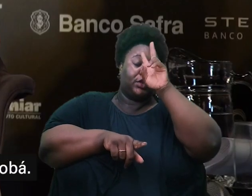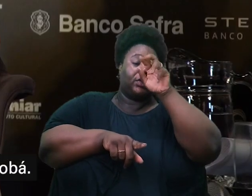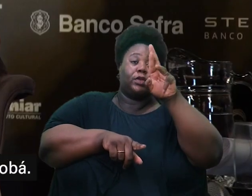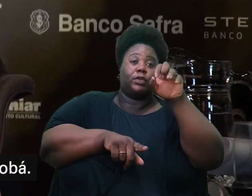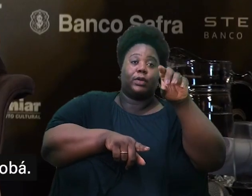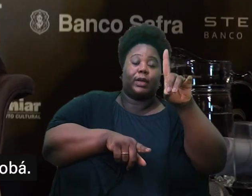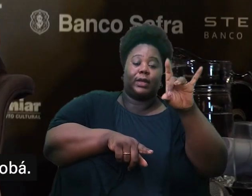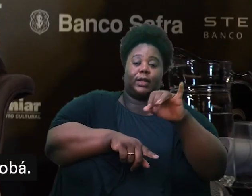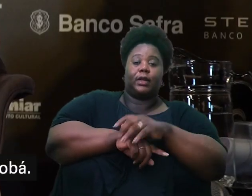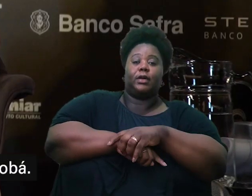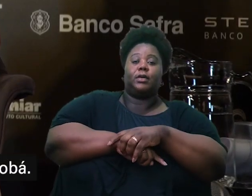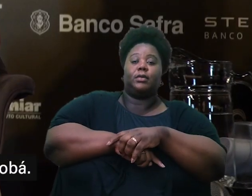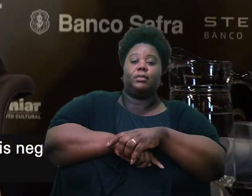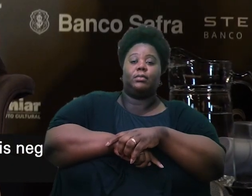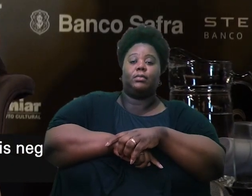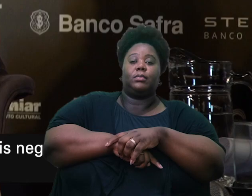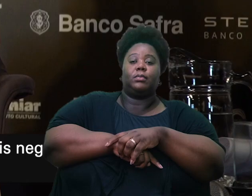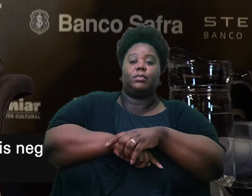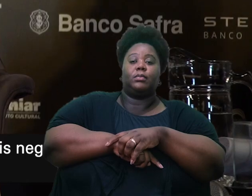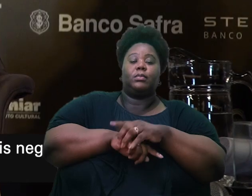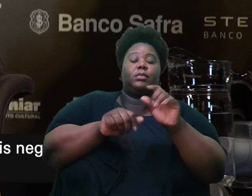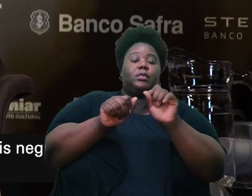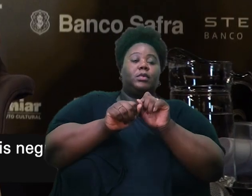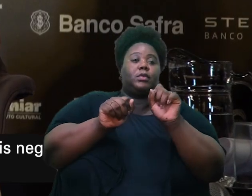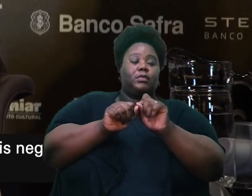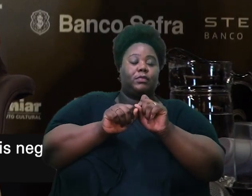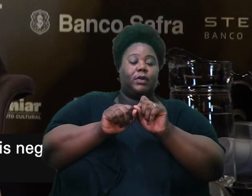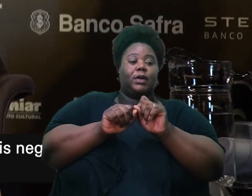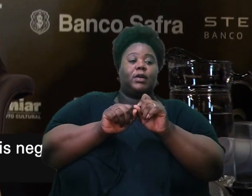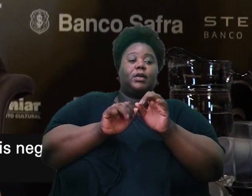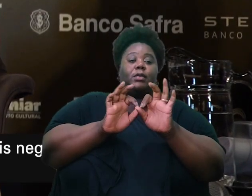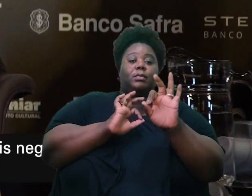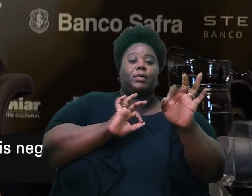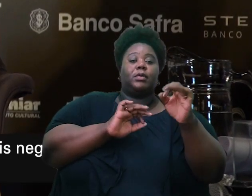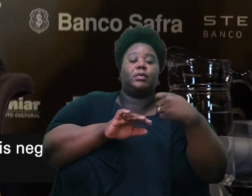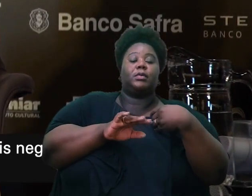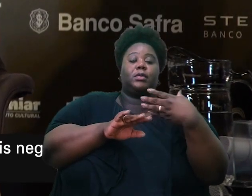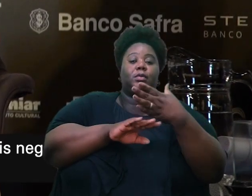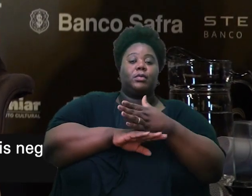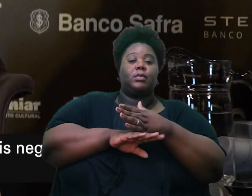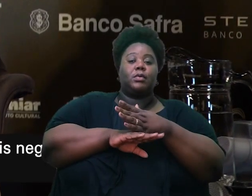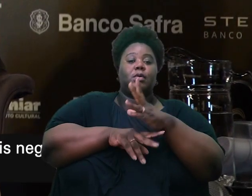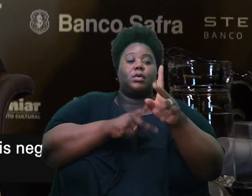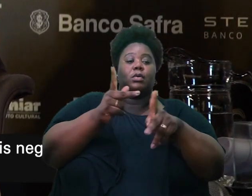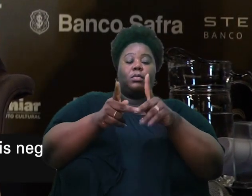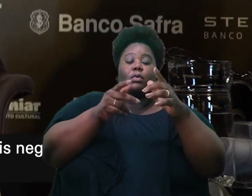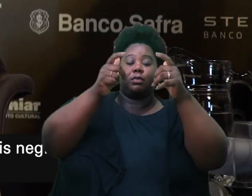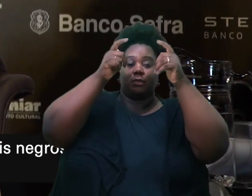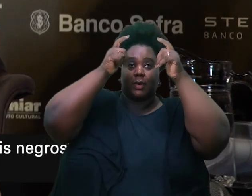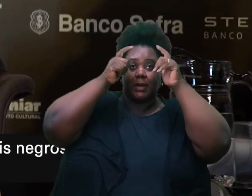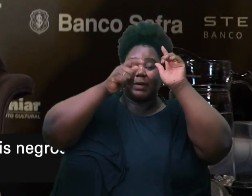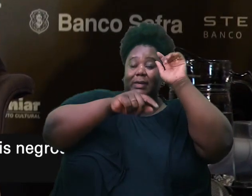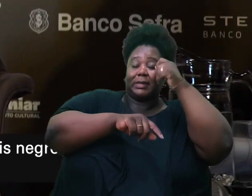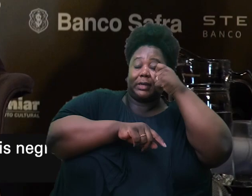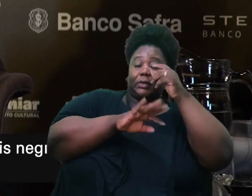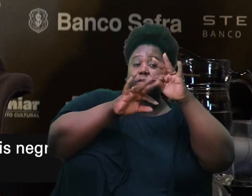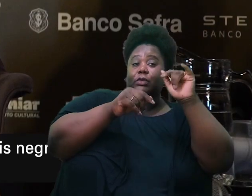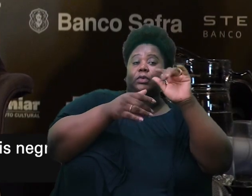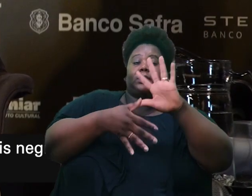reinado no Jatobá, eu faço uma longa introdução sobre a coroação de reis negros em todas as